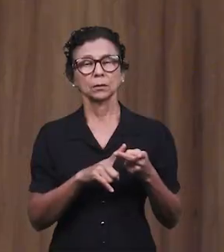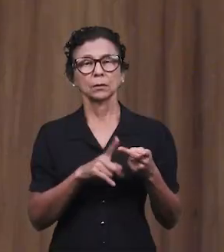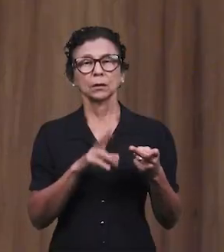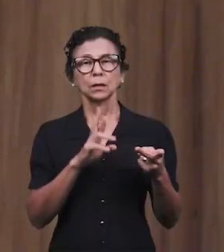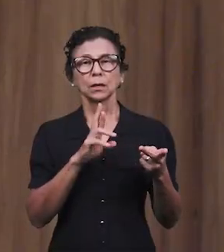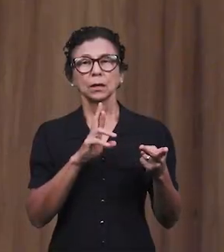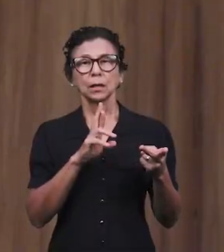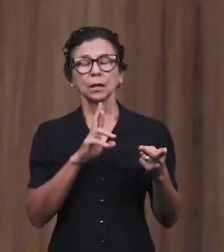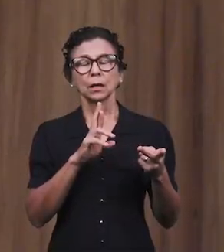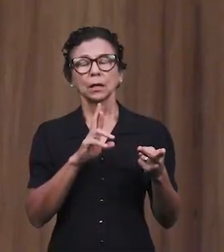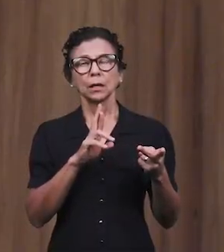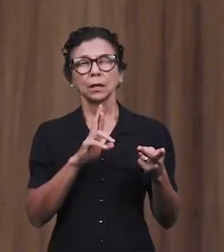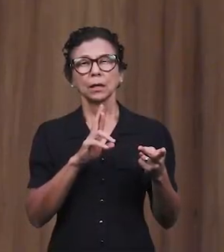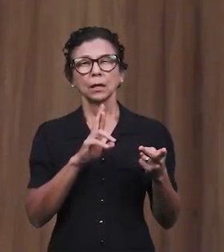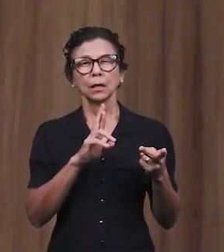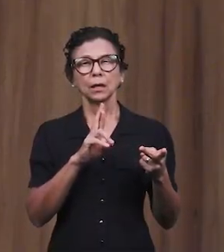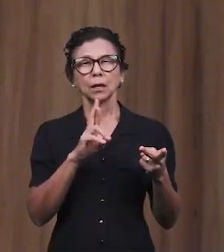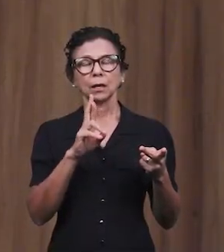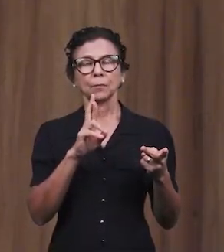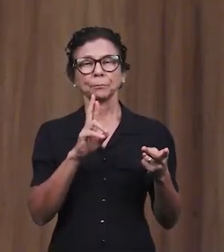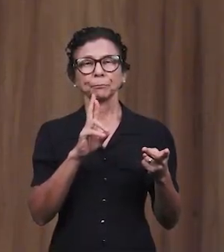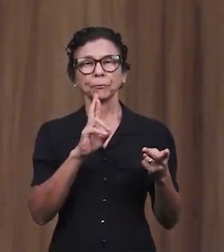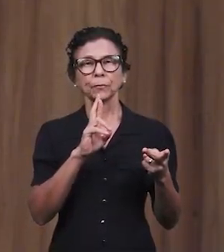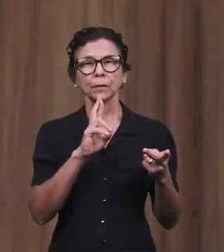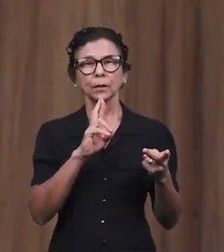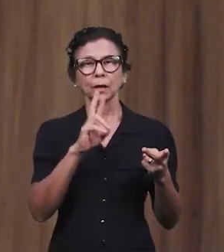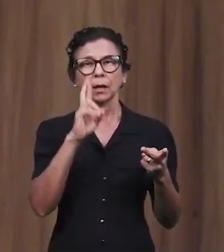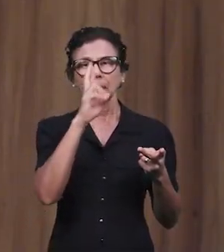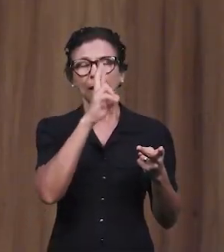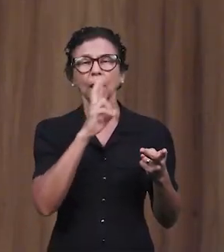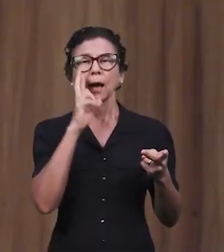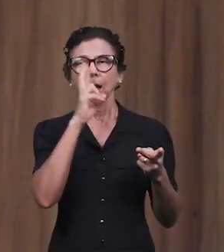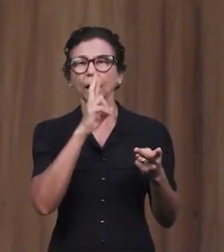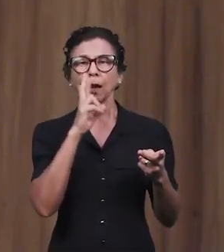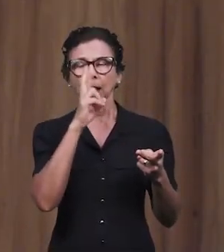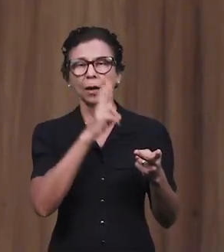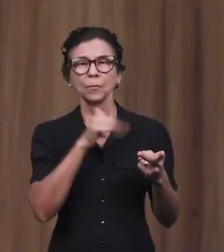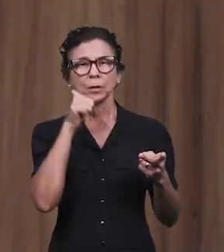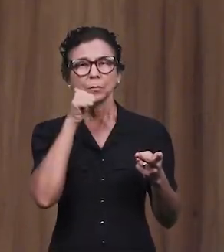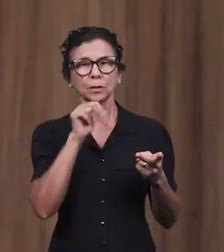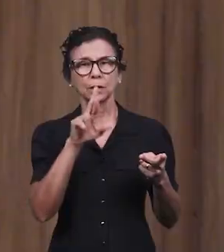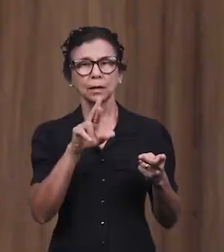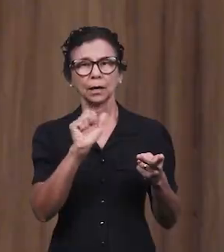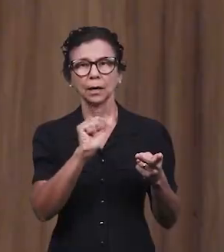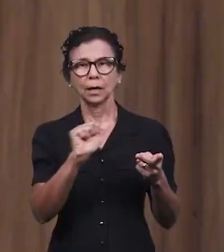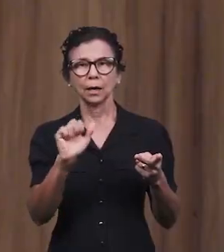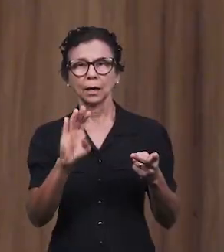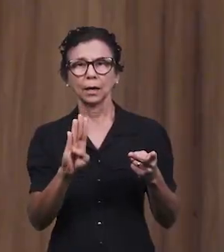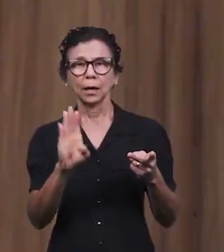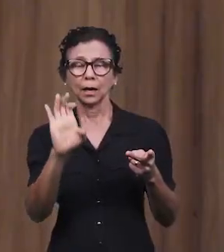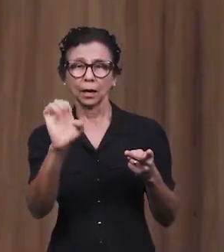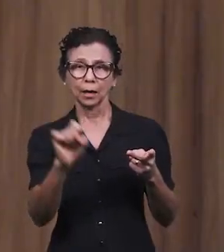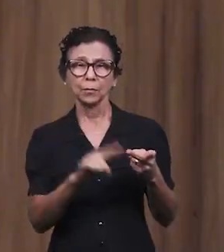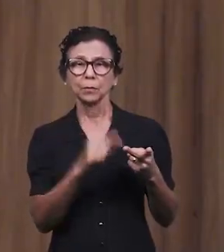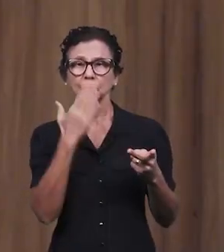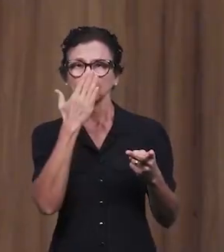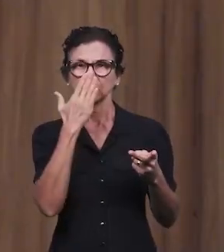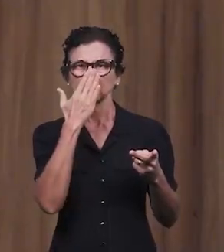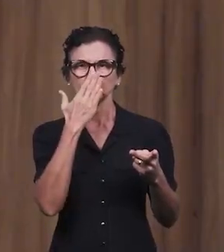Raabe também é mencionada, cuja a vida não era